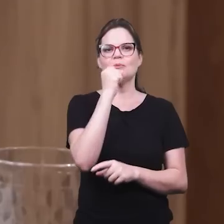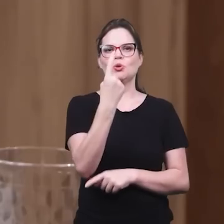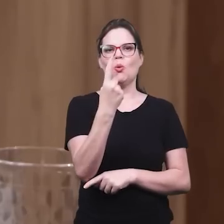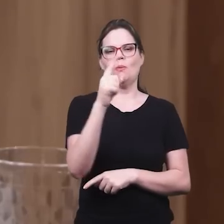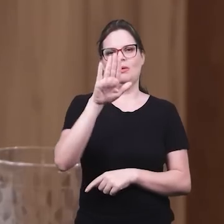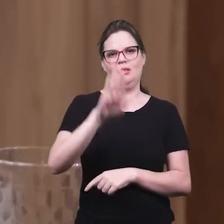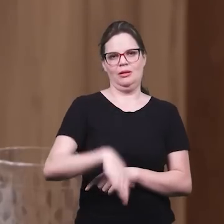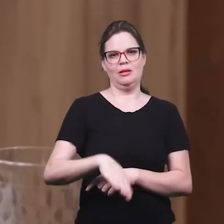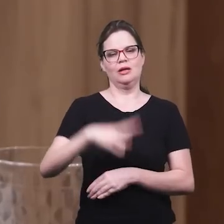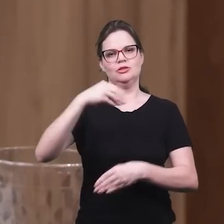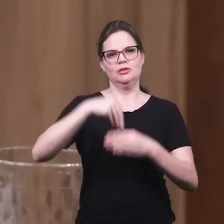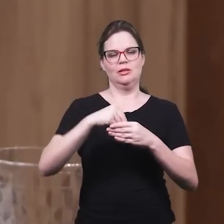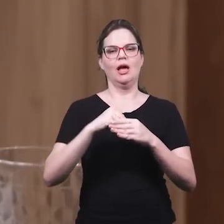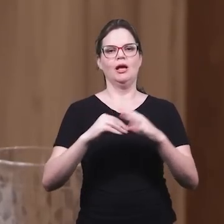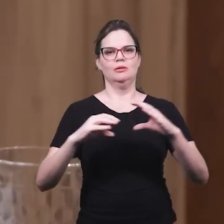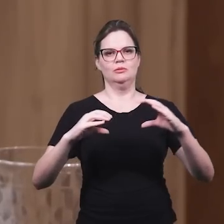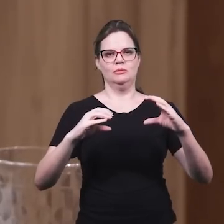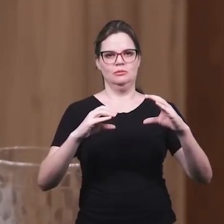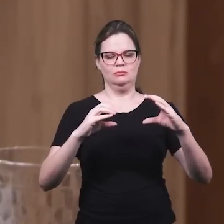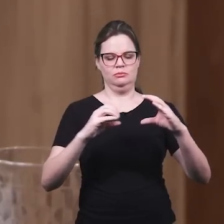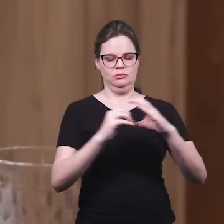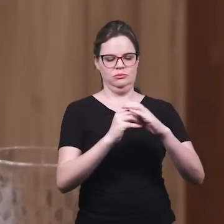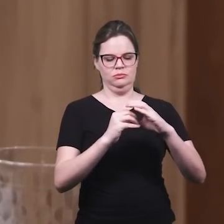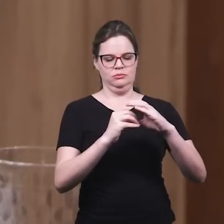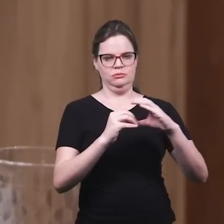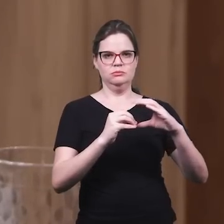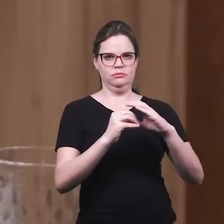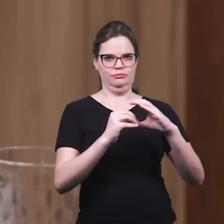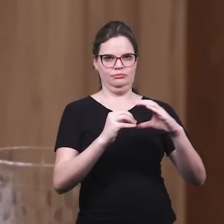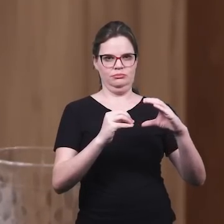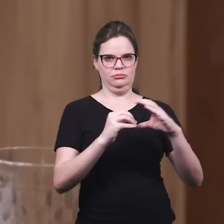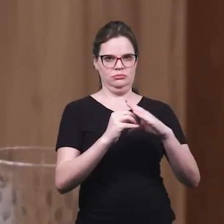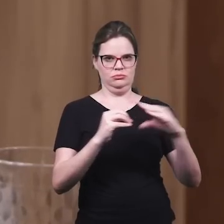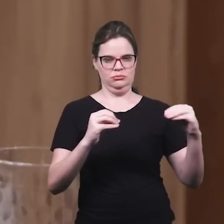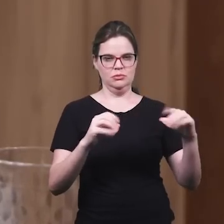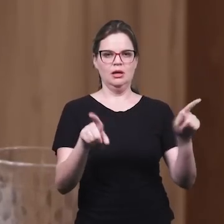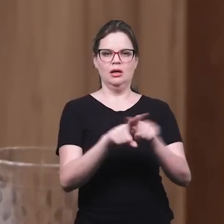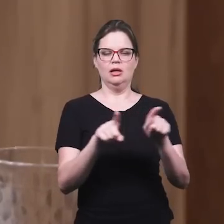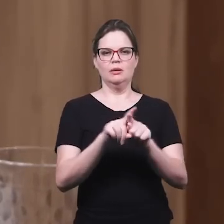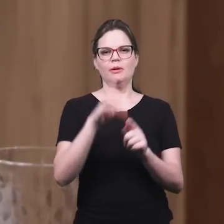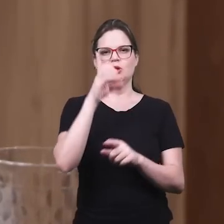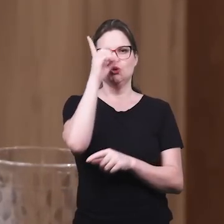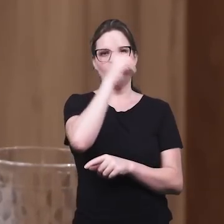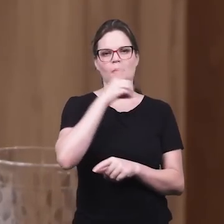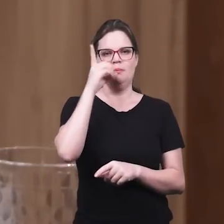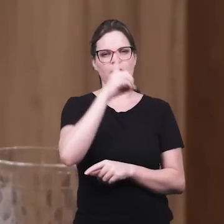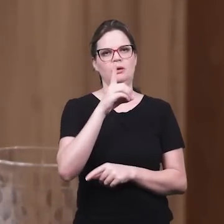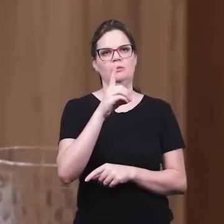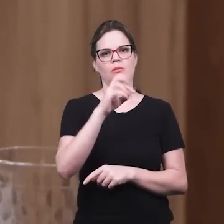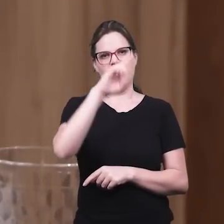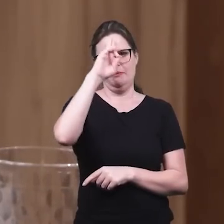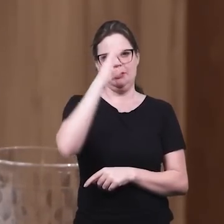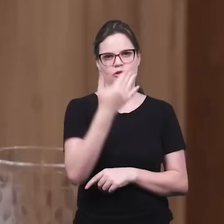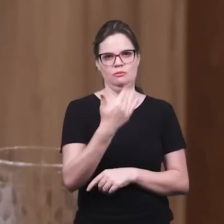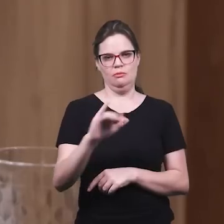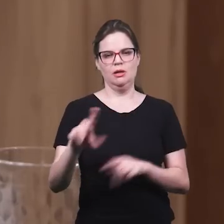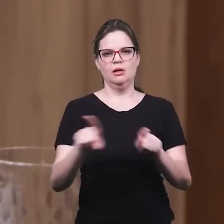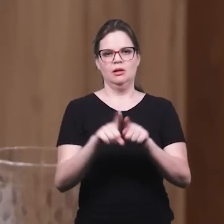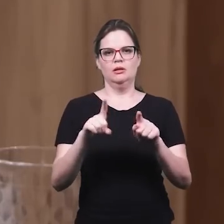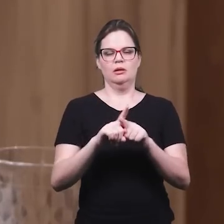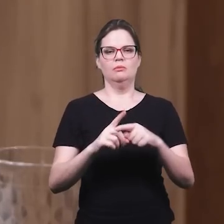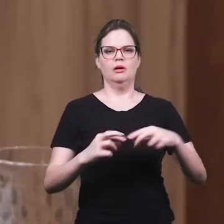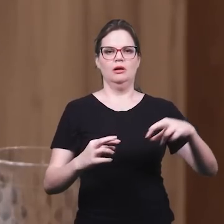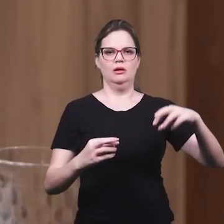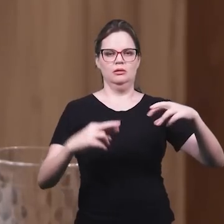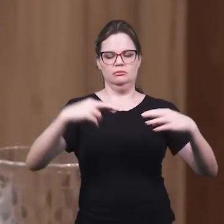na TV Bandeirantes, na TV Bandeirantes, e no domingo também ao 12h30, tem sempre através da Rede TV.